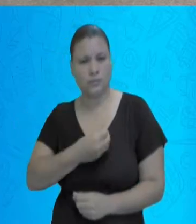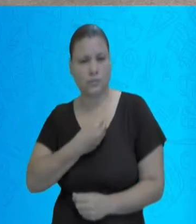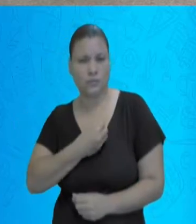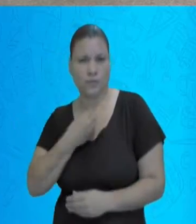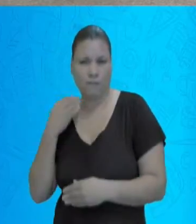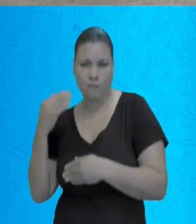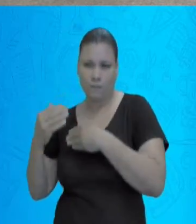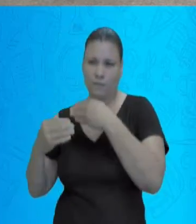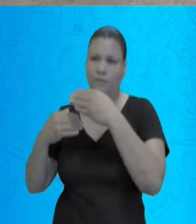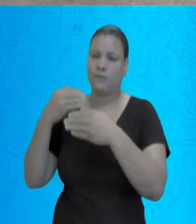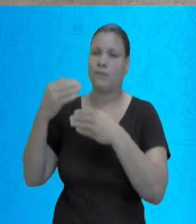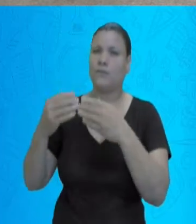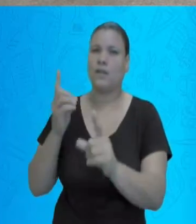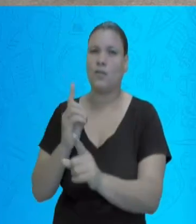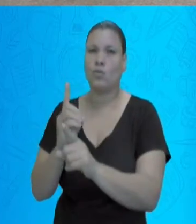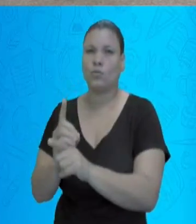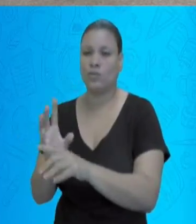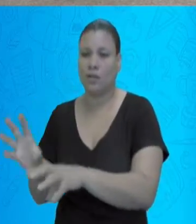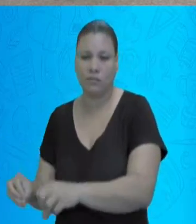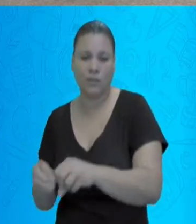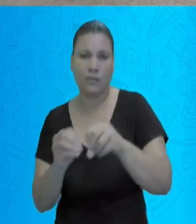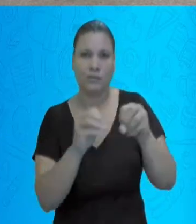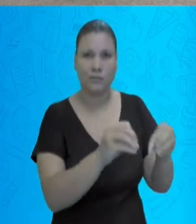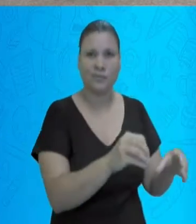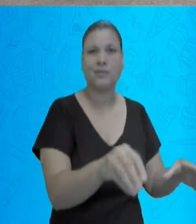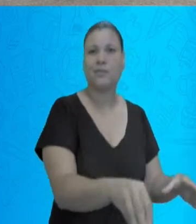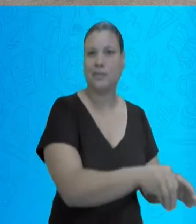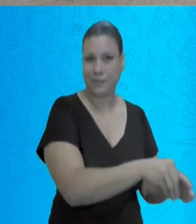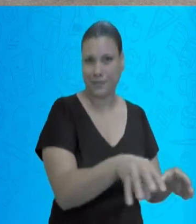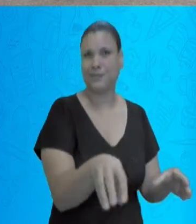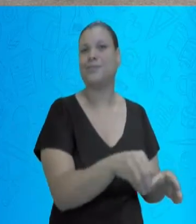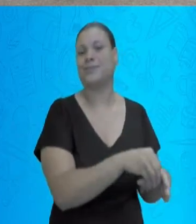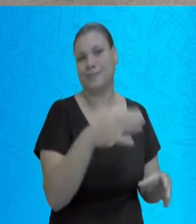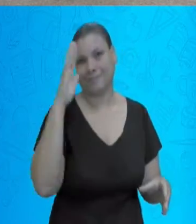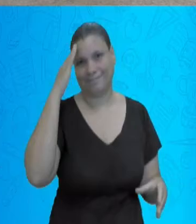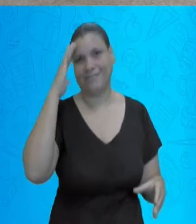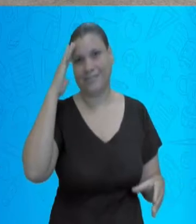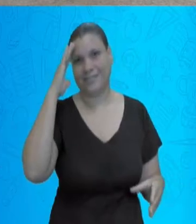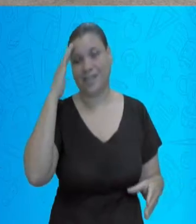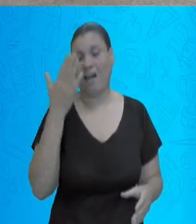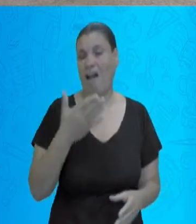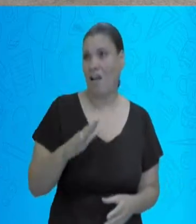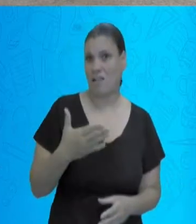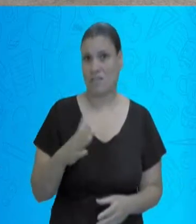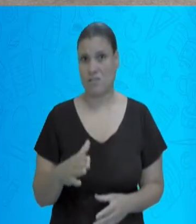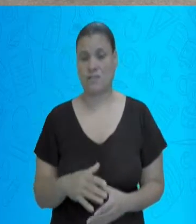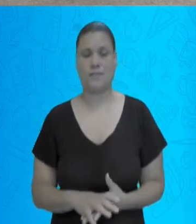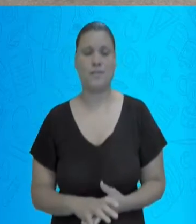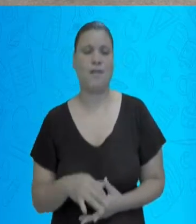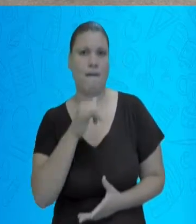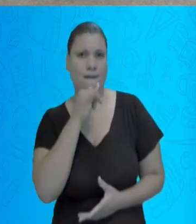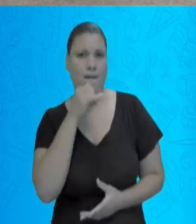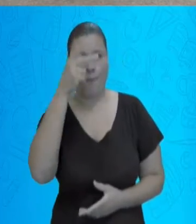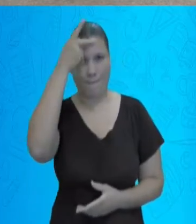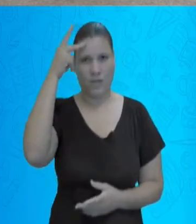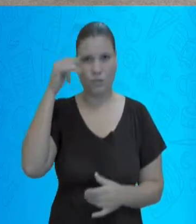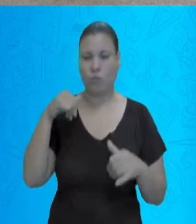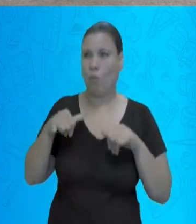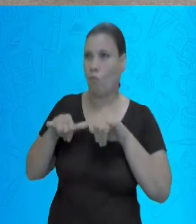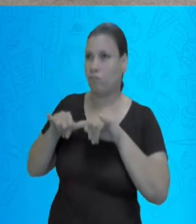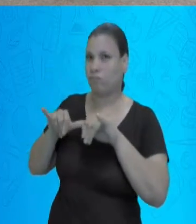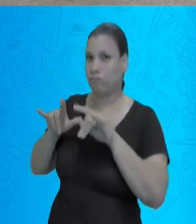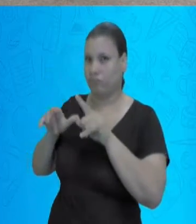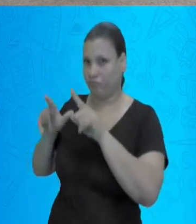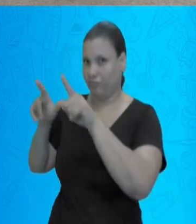pouco da enorme diversidade do mundo. Então, às vezes, eles viajavam, ou eles iam para outro, ou recebiam de